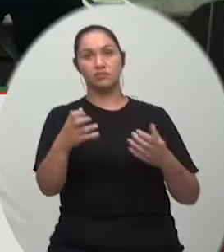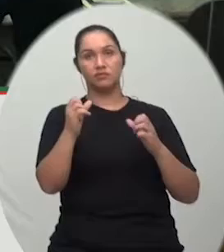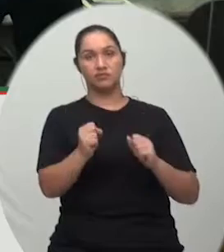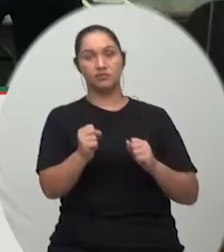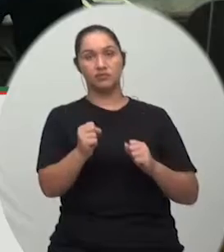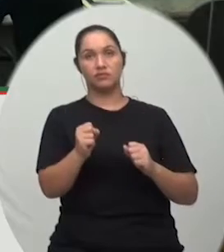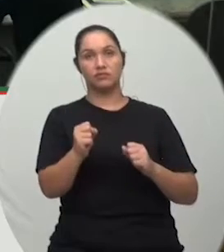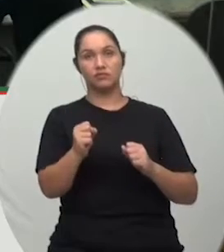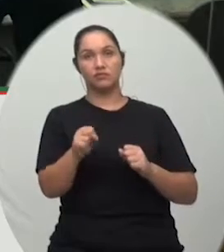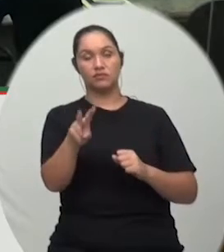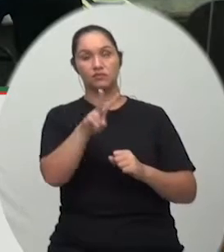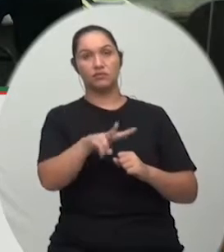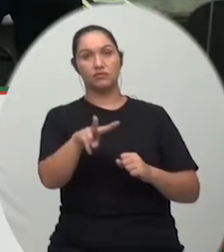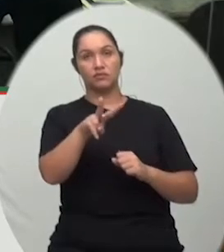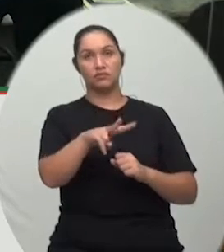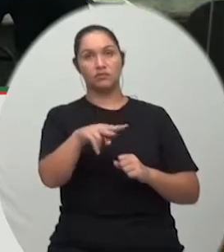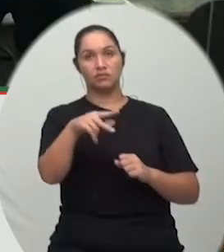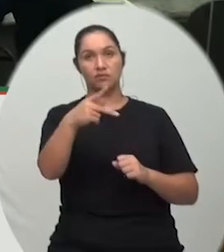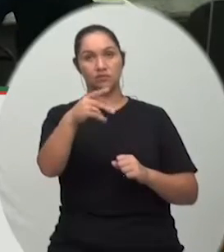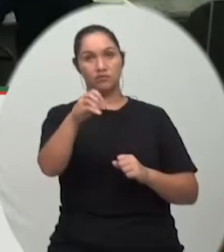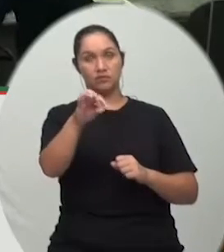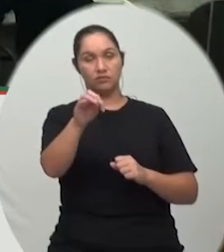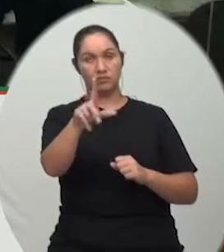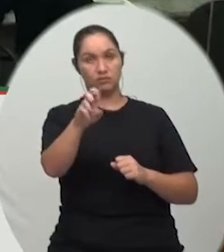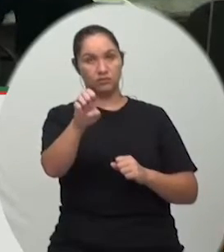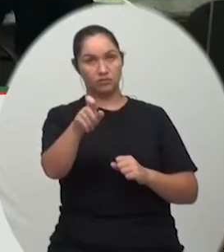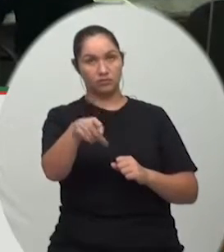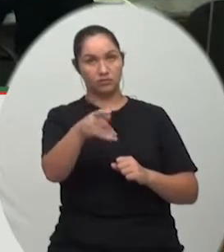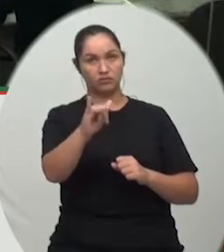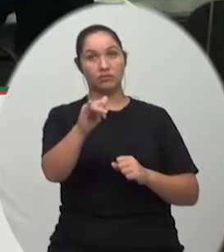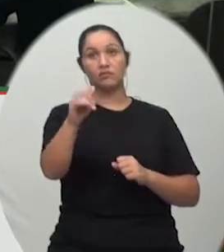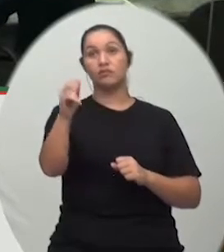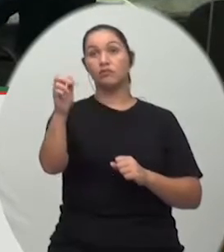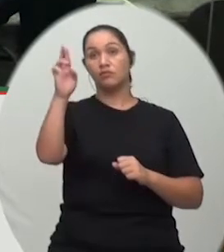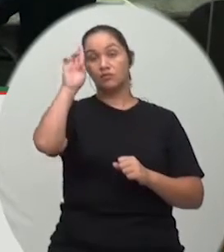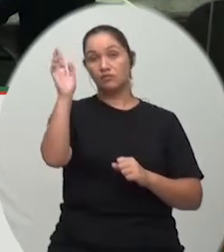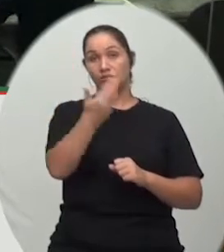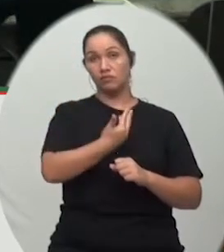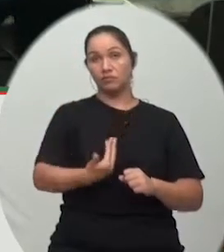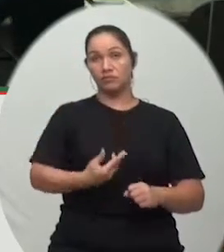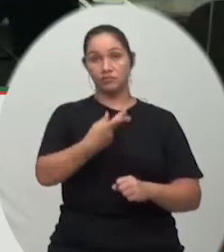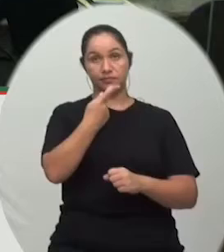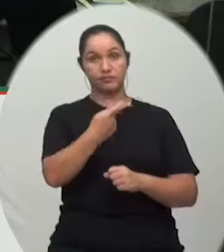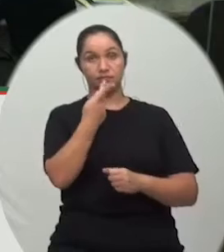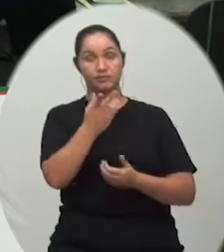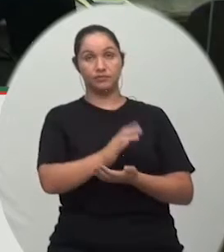a parte ao vereador, líder do governo, vereador Aldinei.